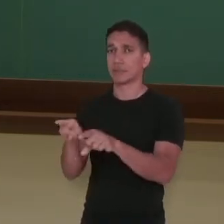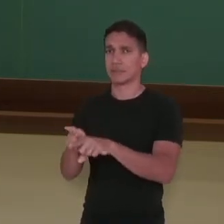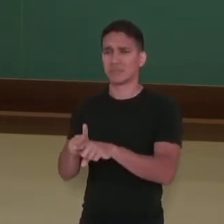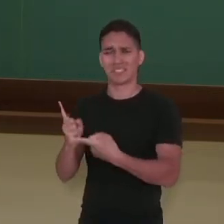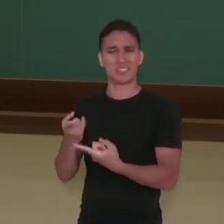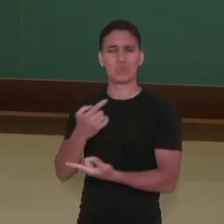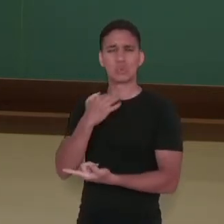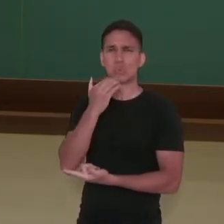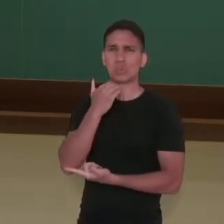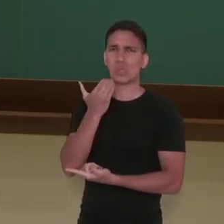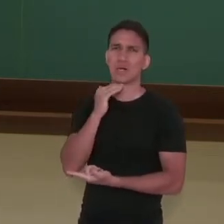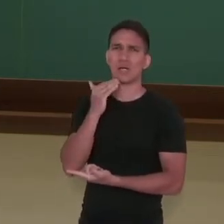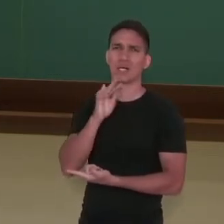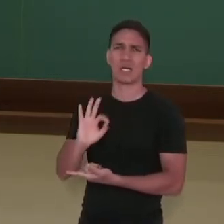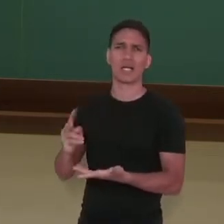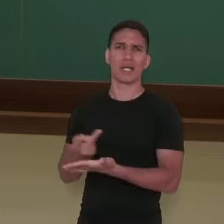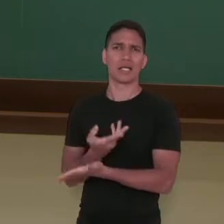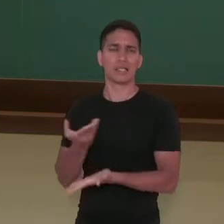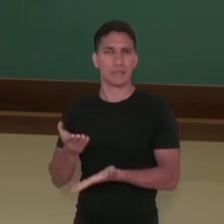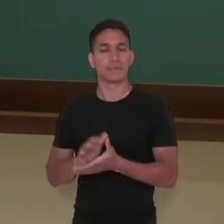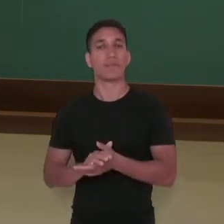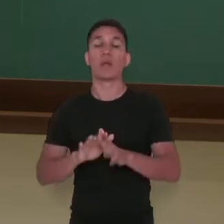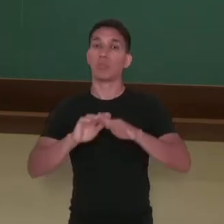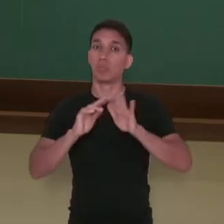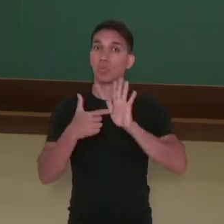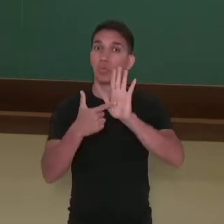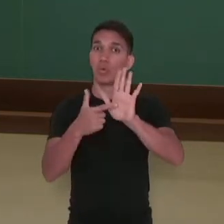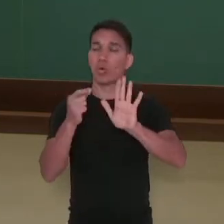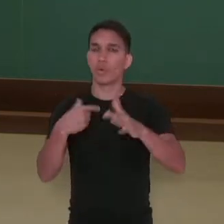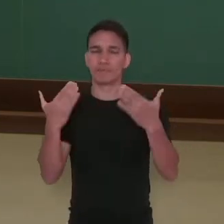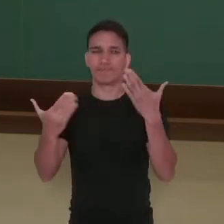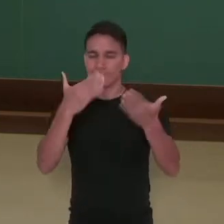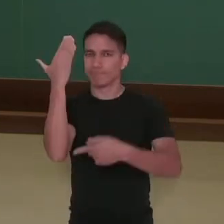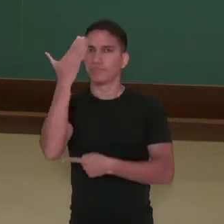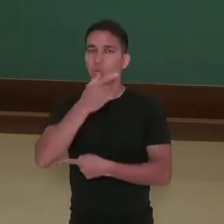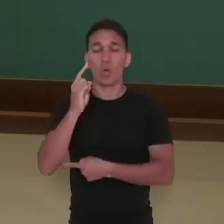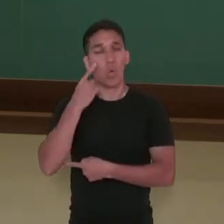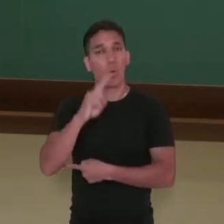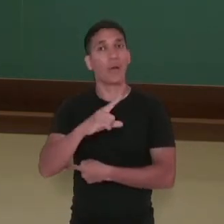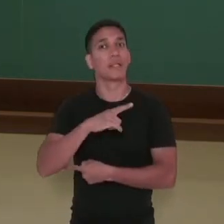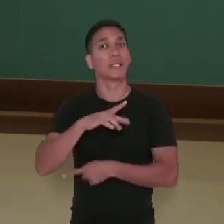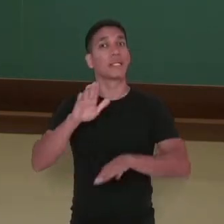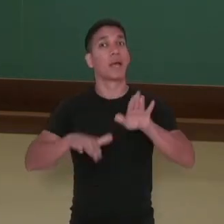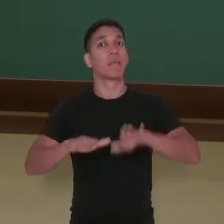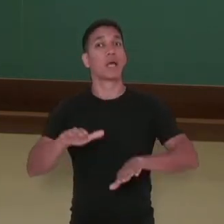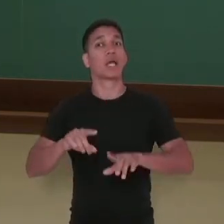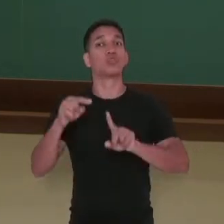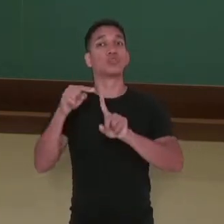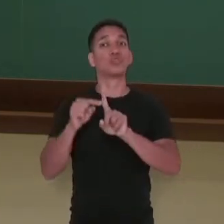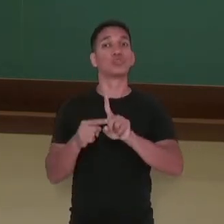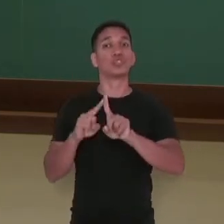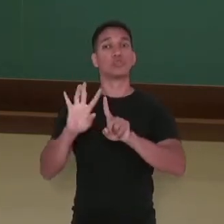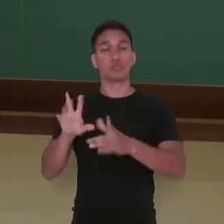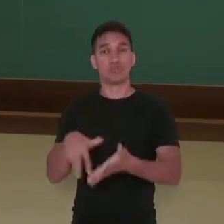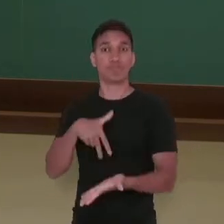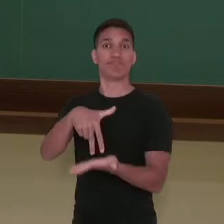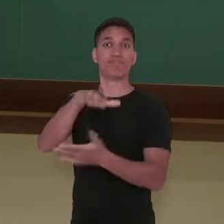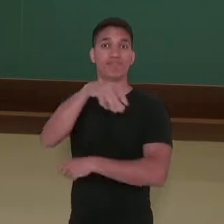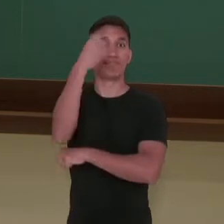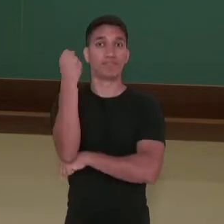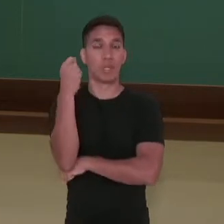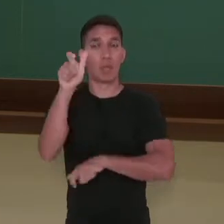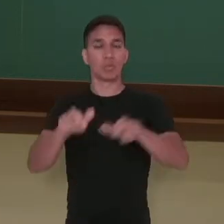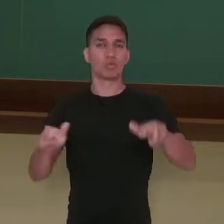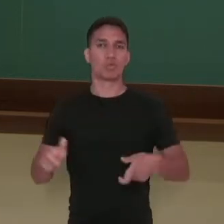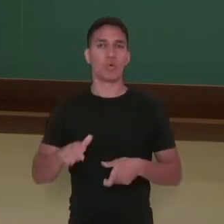falsa? É evidente que essa questão está relacionada ao nível de empoderamento do indivíduo, que varia de acordo com o grau